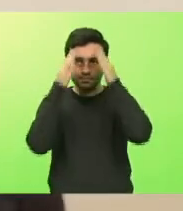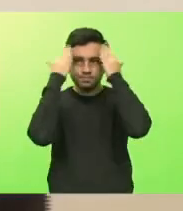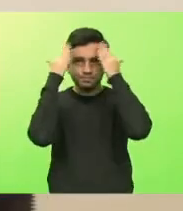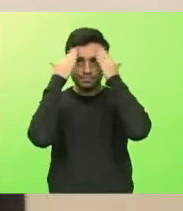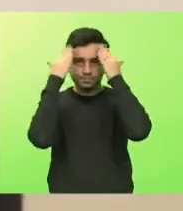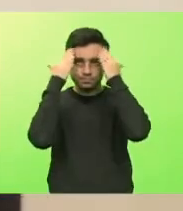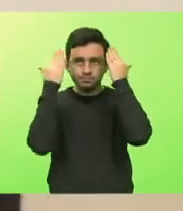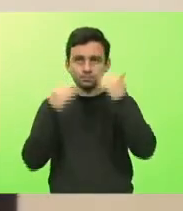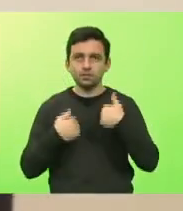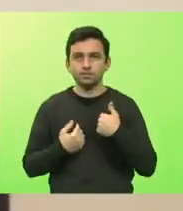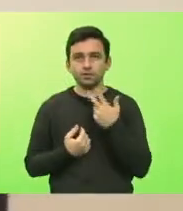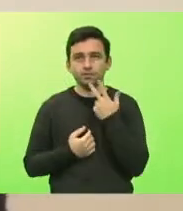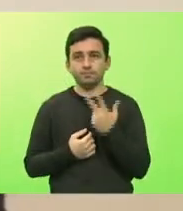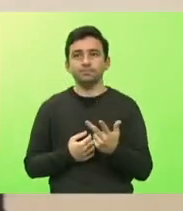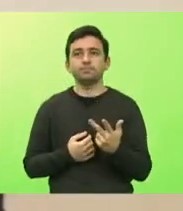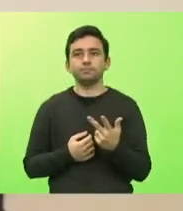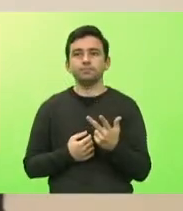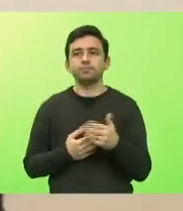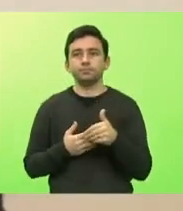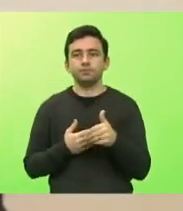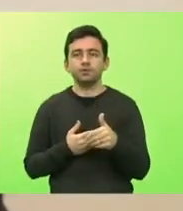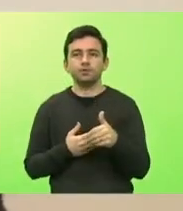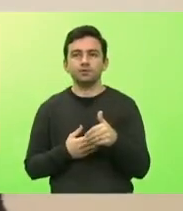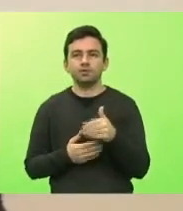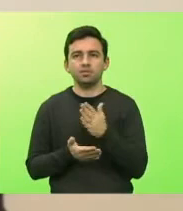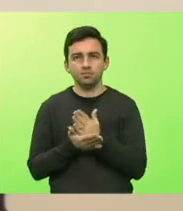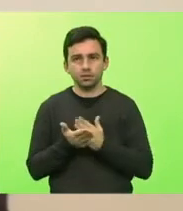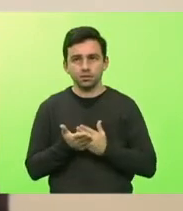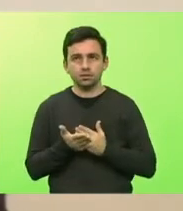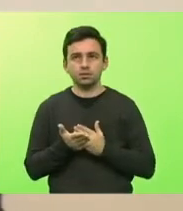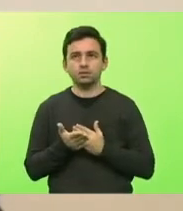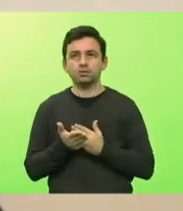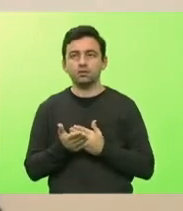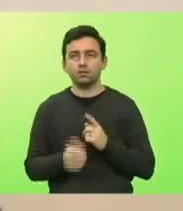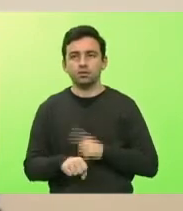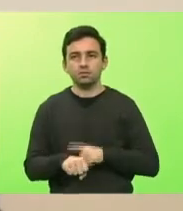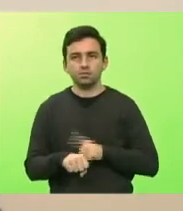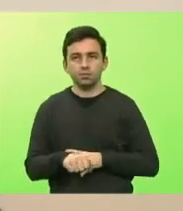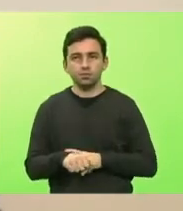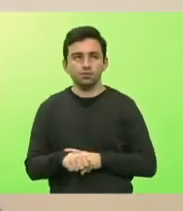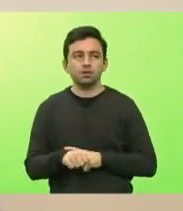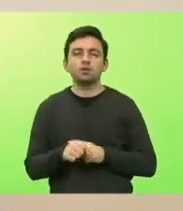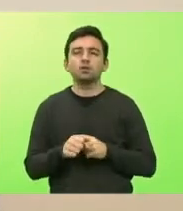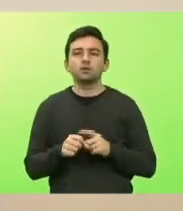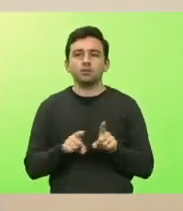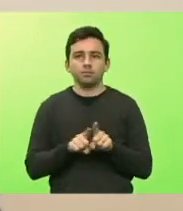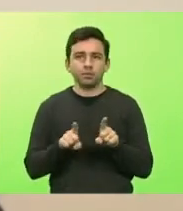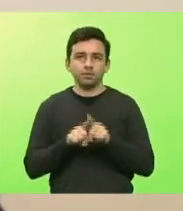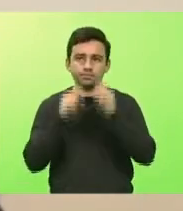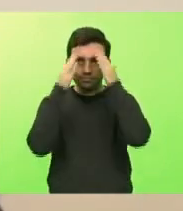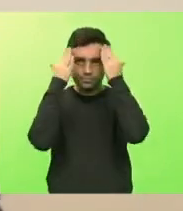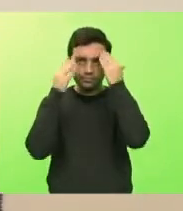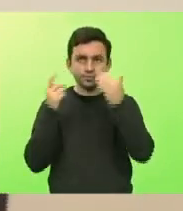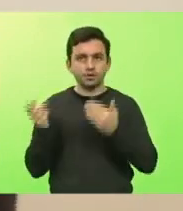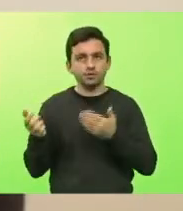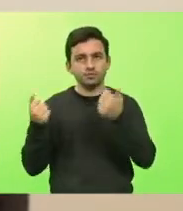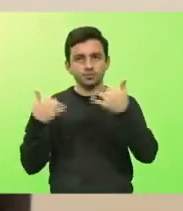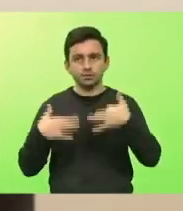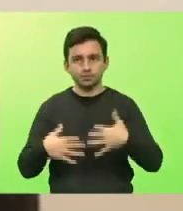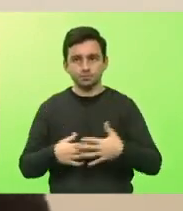o tempo, a metade do tempo. Em seguida, o deputado Zé Milton fará uso da palavra. Eu